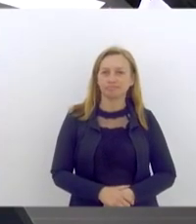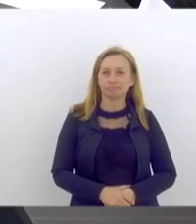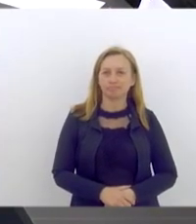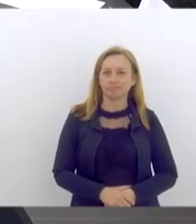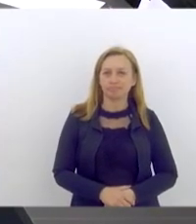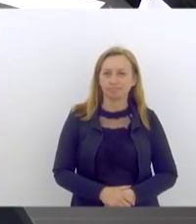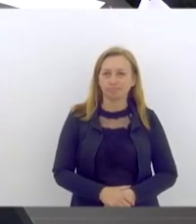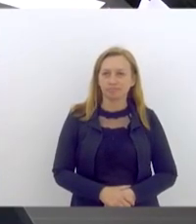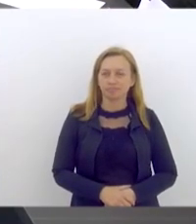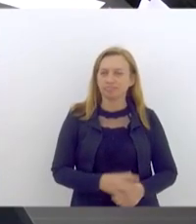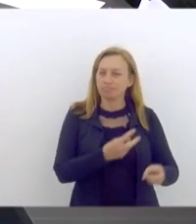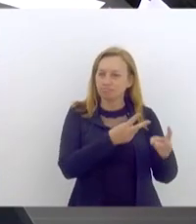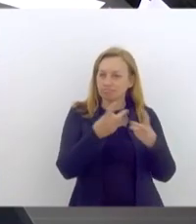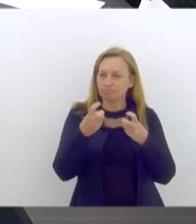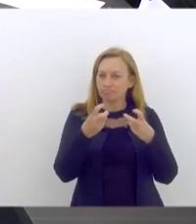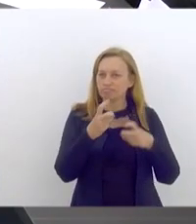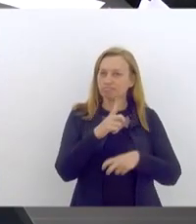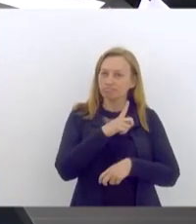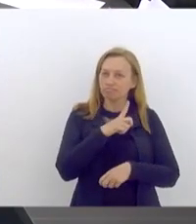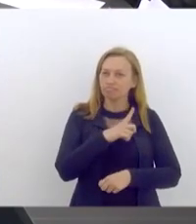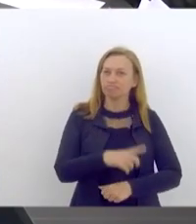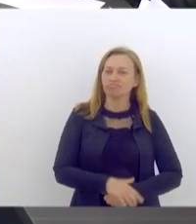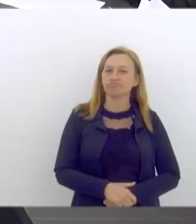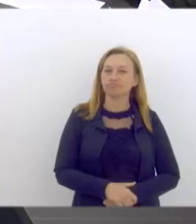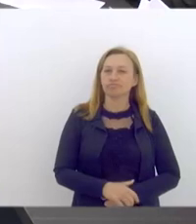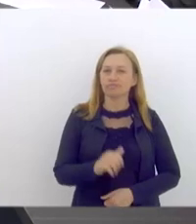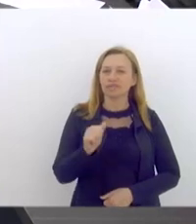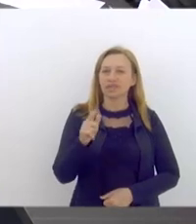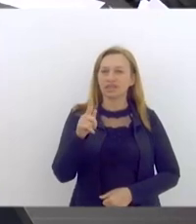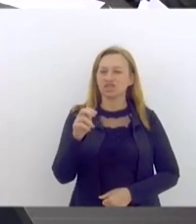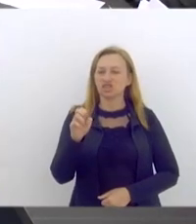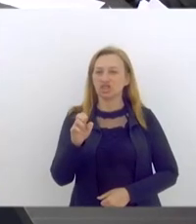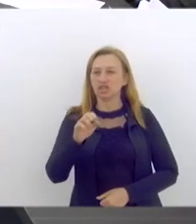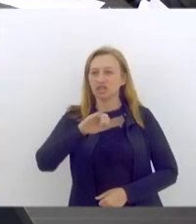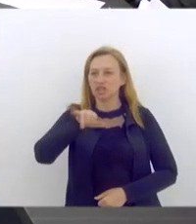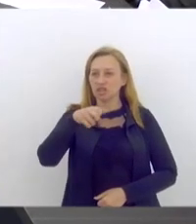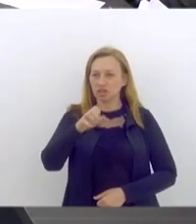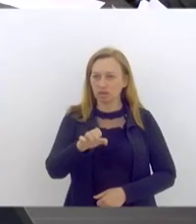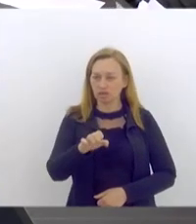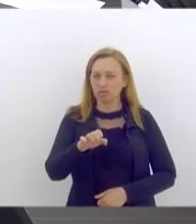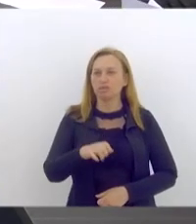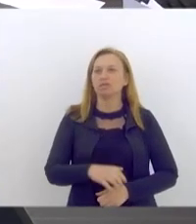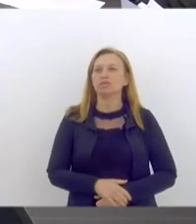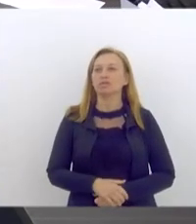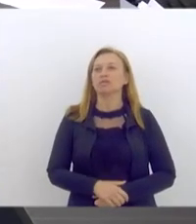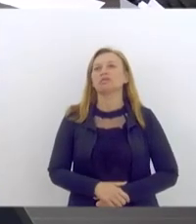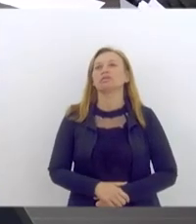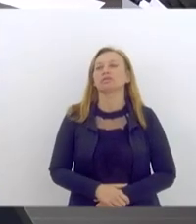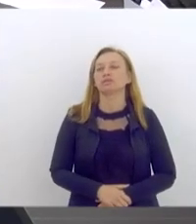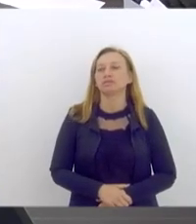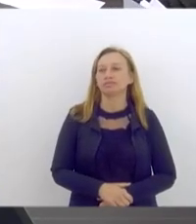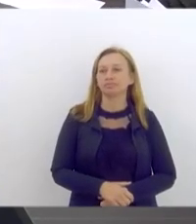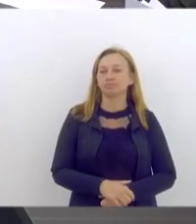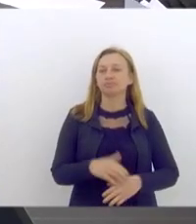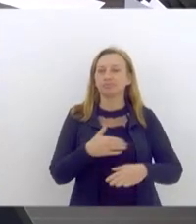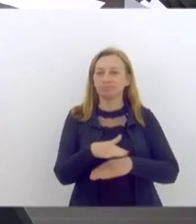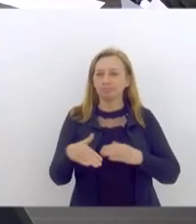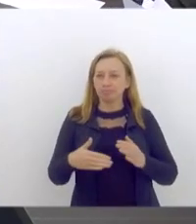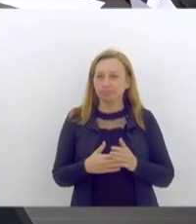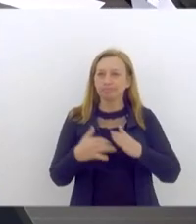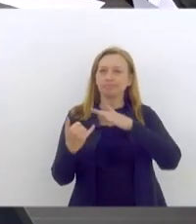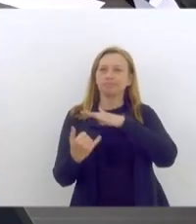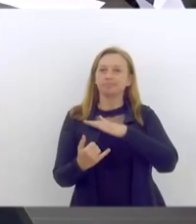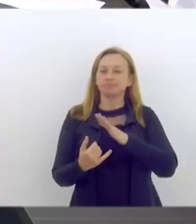gente tem uma observação agerio ela atua como com correspondente bancários e conforme todas as instruções